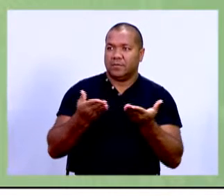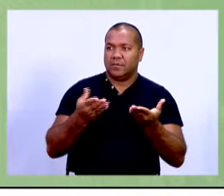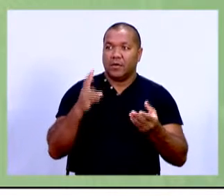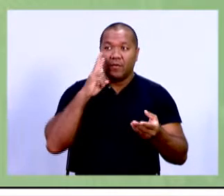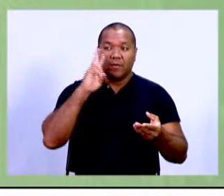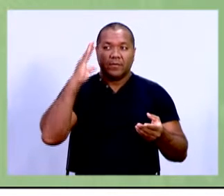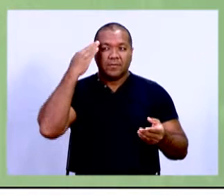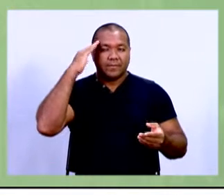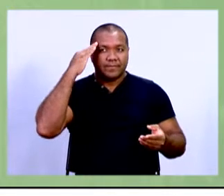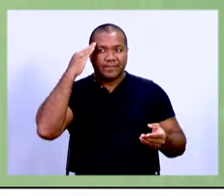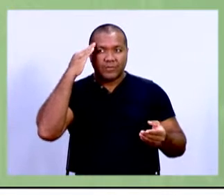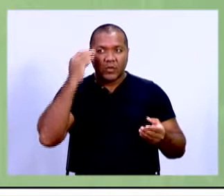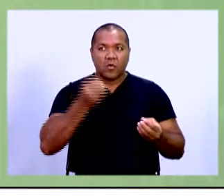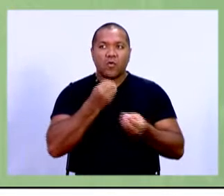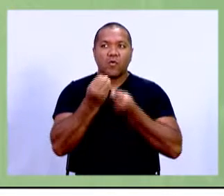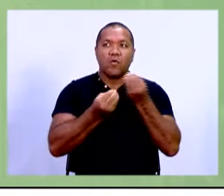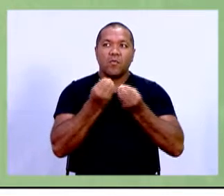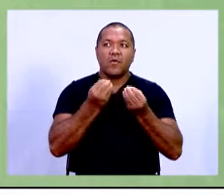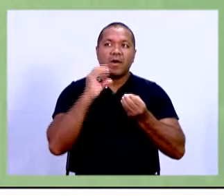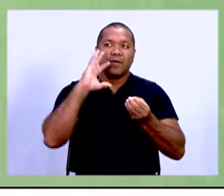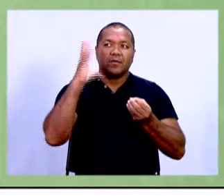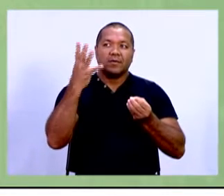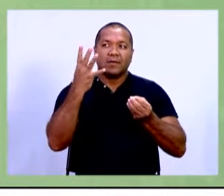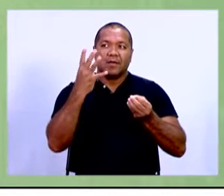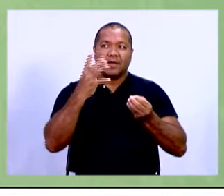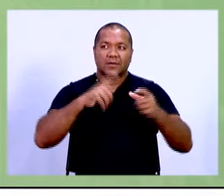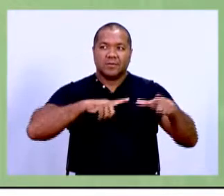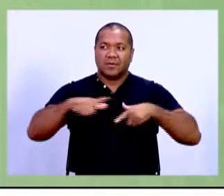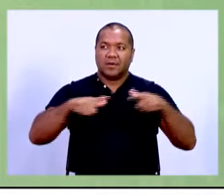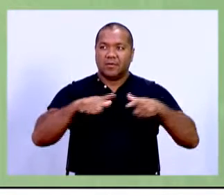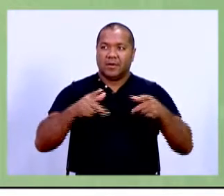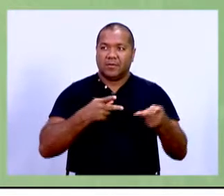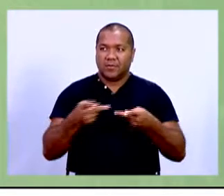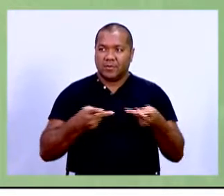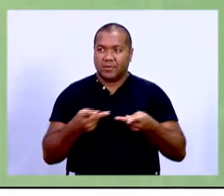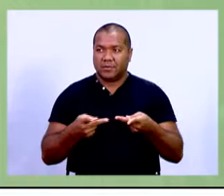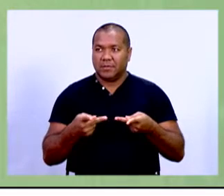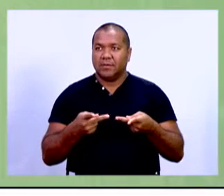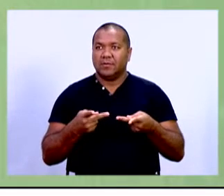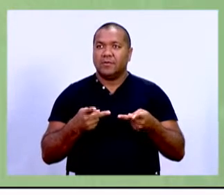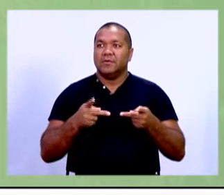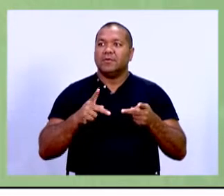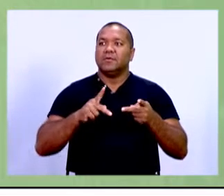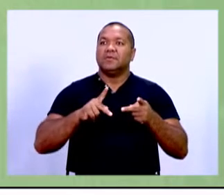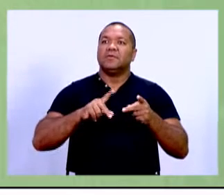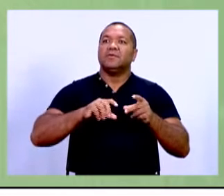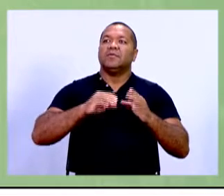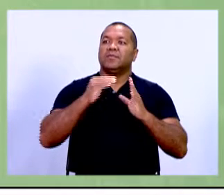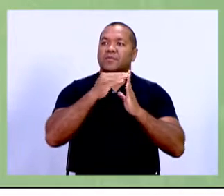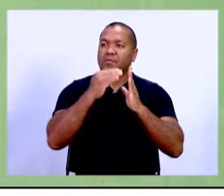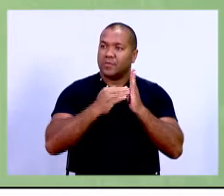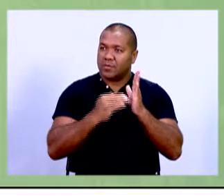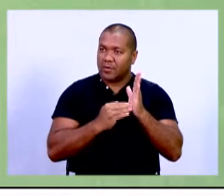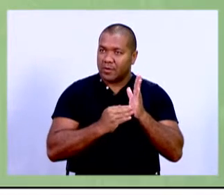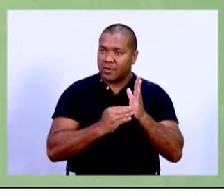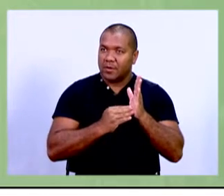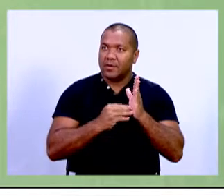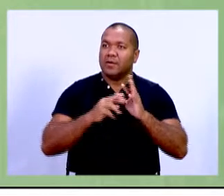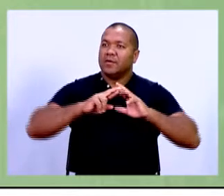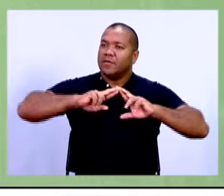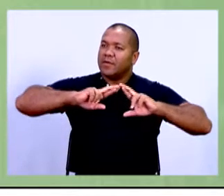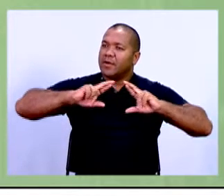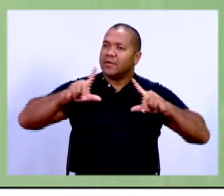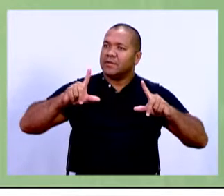vamos entender como funciona na prática um projeto de software. Diferenciar a